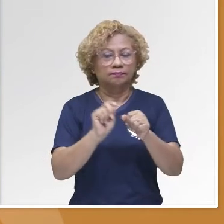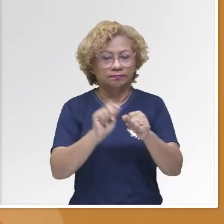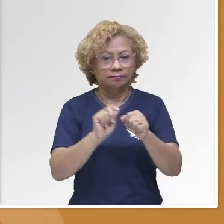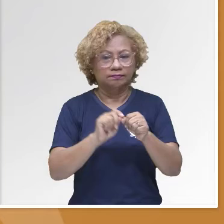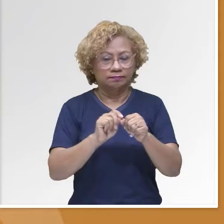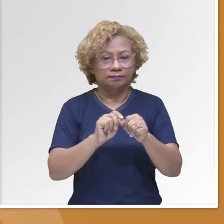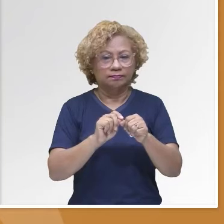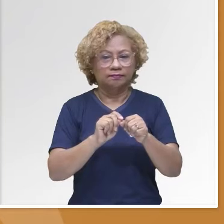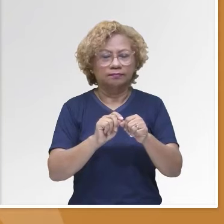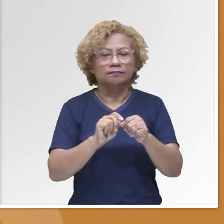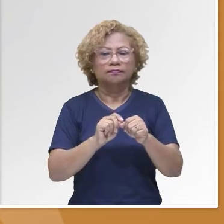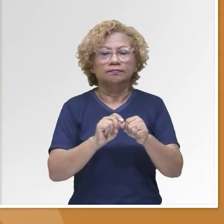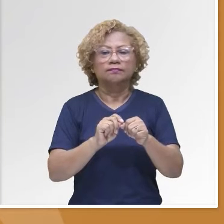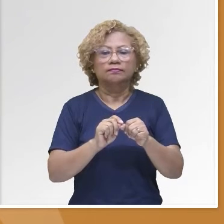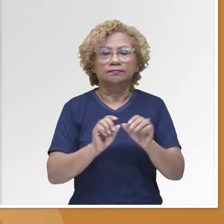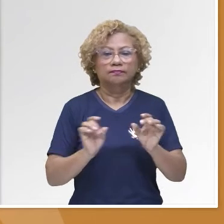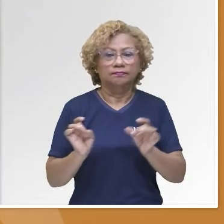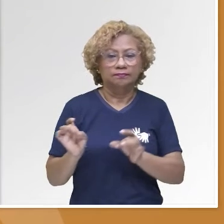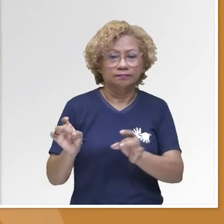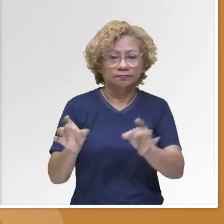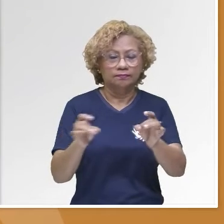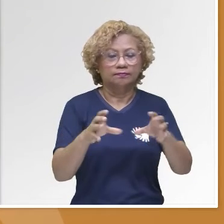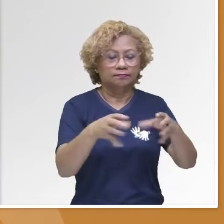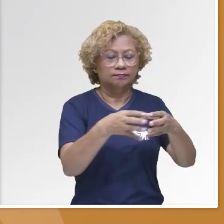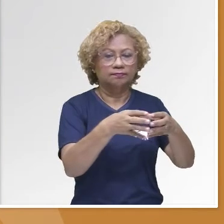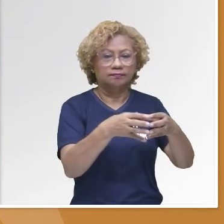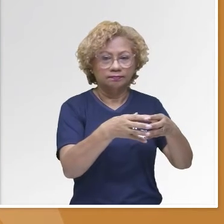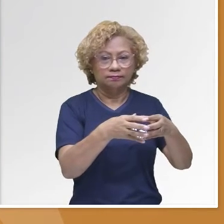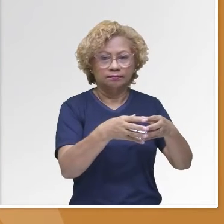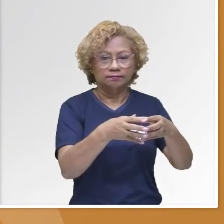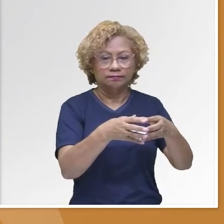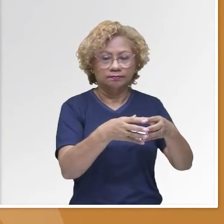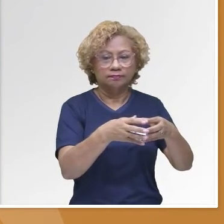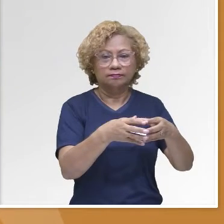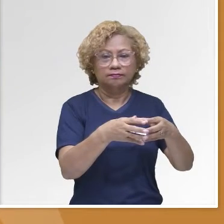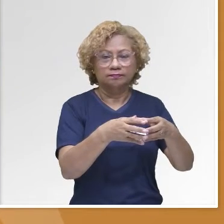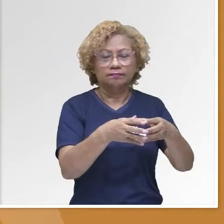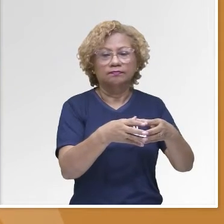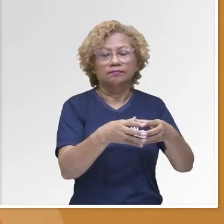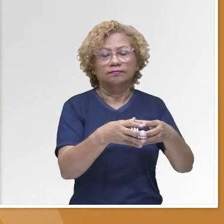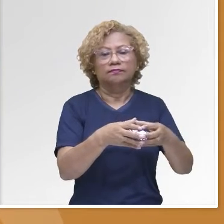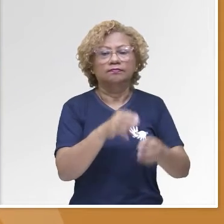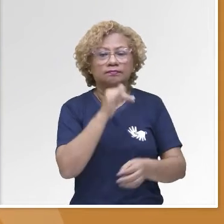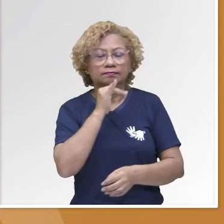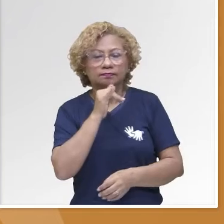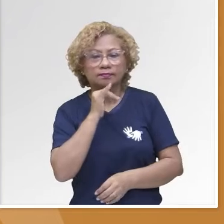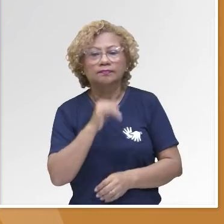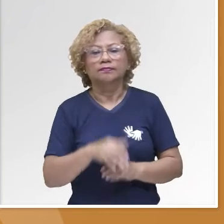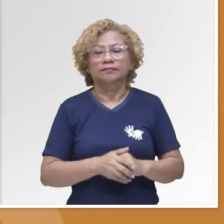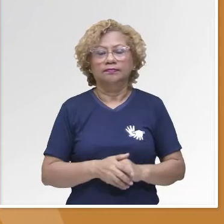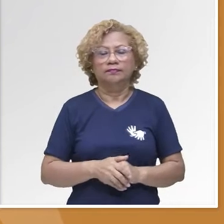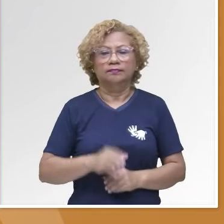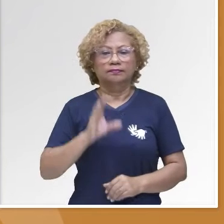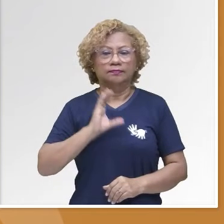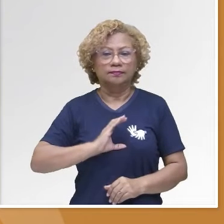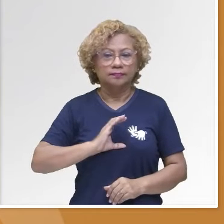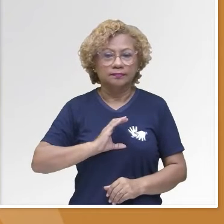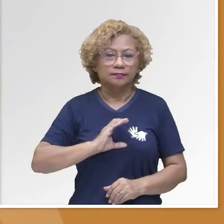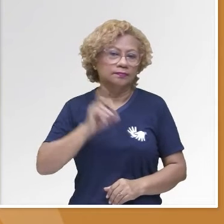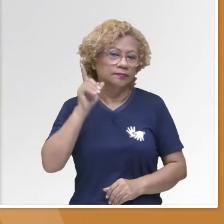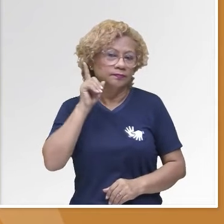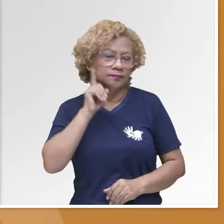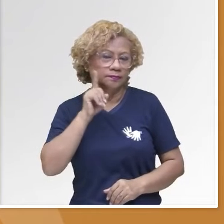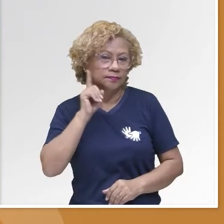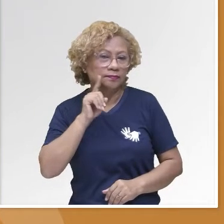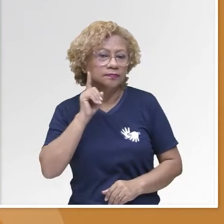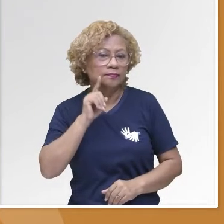Então, vai poder envolver desde poucos países até quase todas as nações do mundo inteiro, tá? Então, com